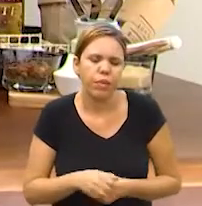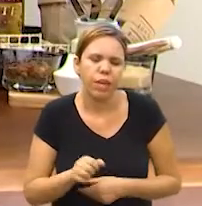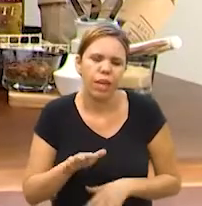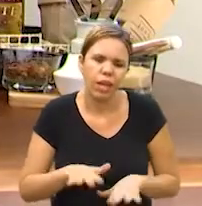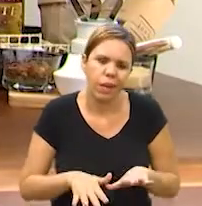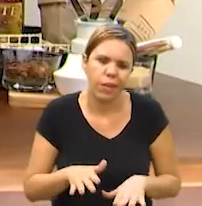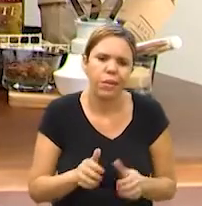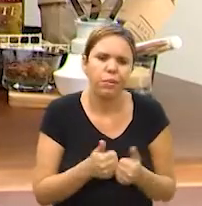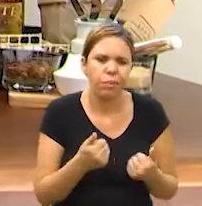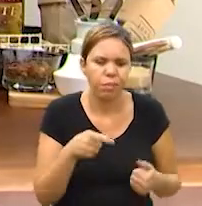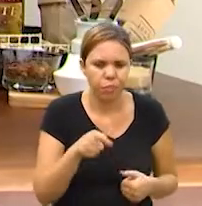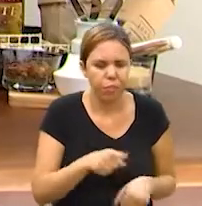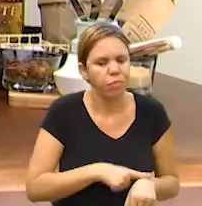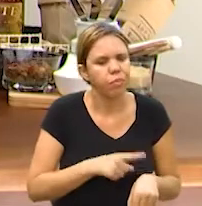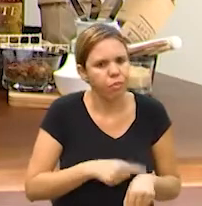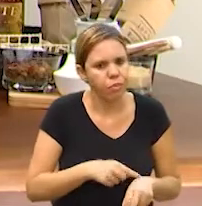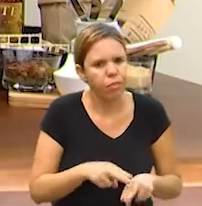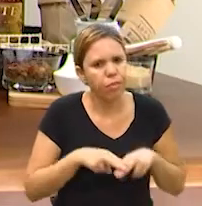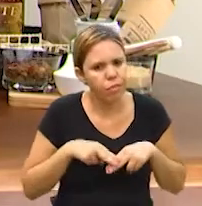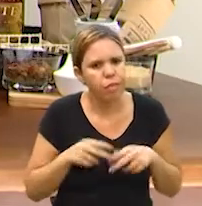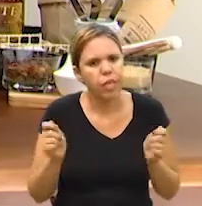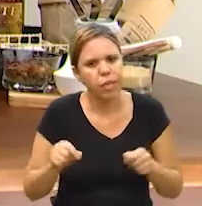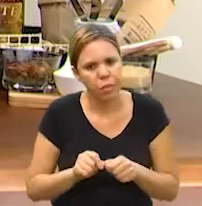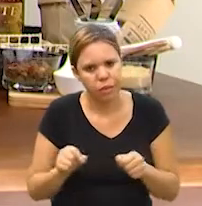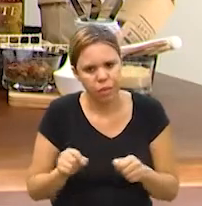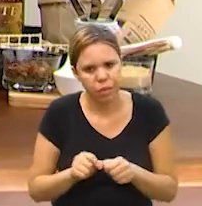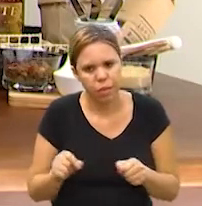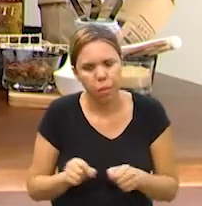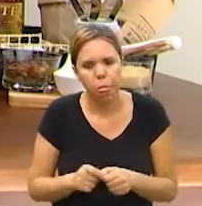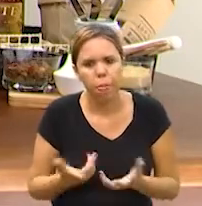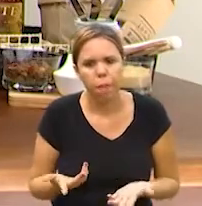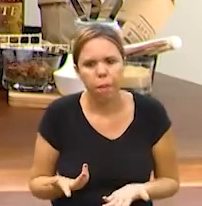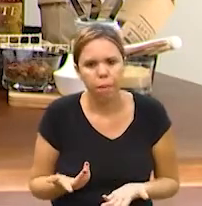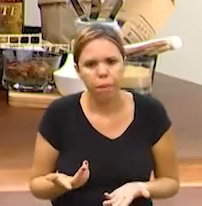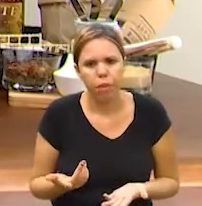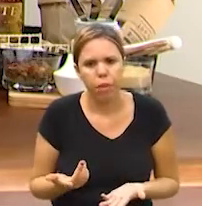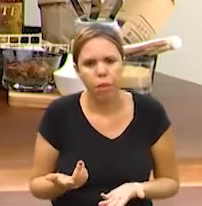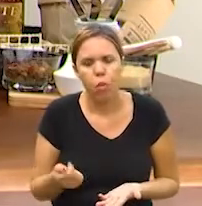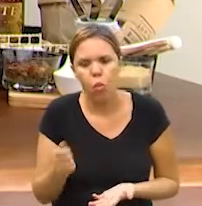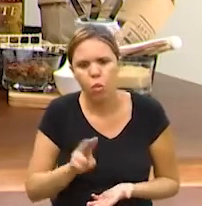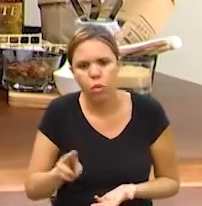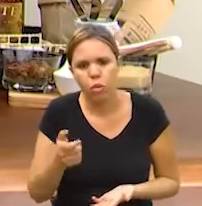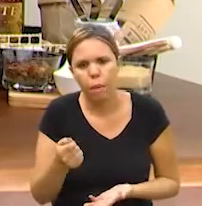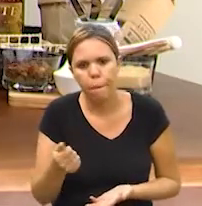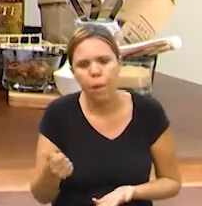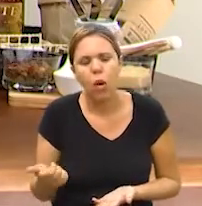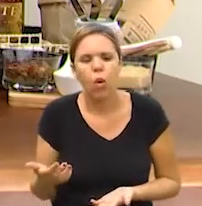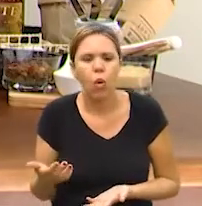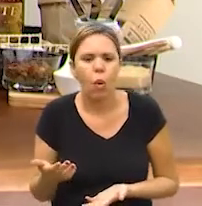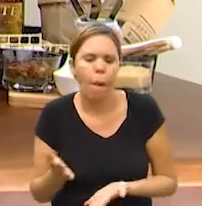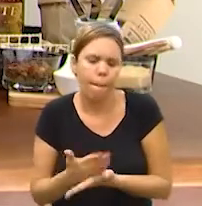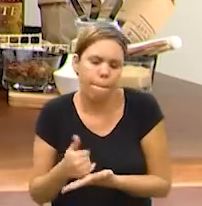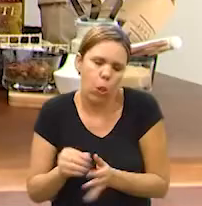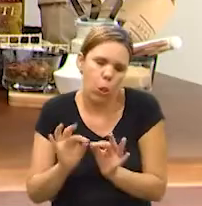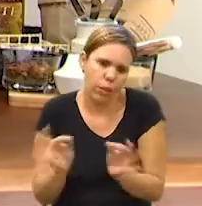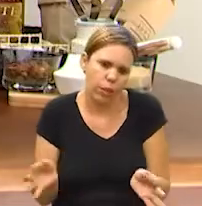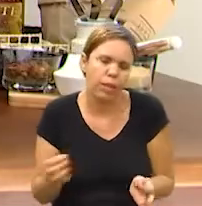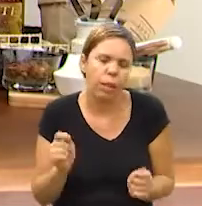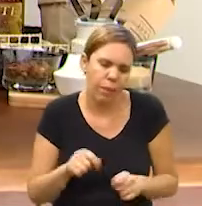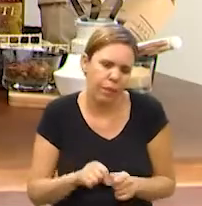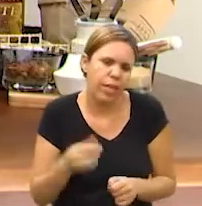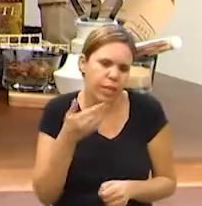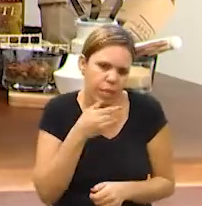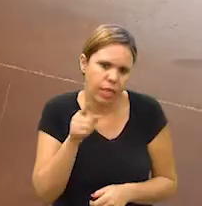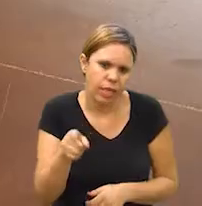Geralmente em pães, por causa do tempo. Uhum. Dá para eu fazer com o descarte do fermento, dá para fazer um brownie. Mas eu faço doces